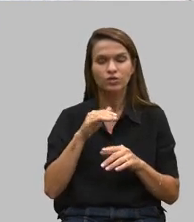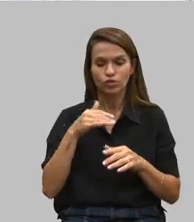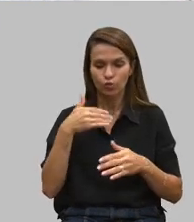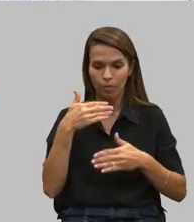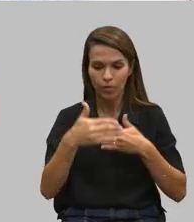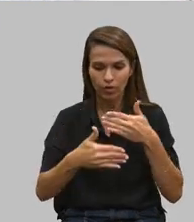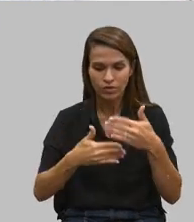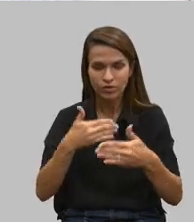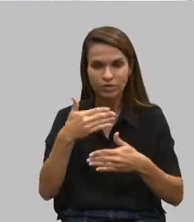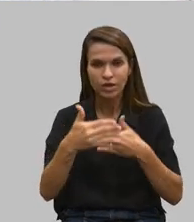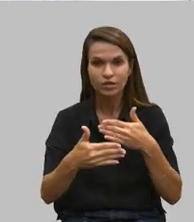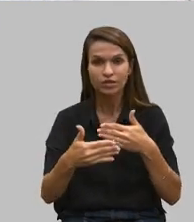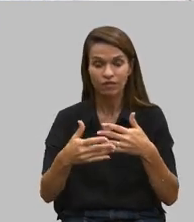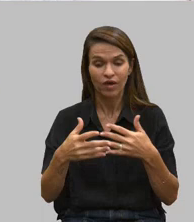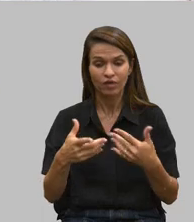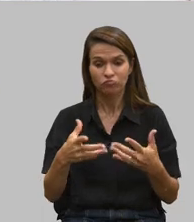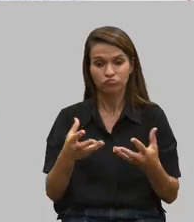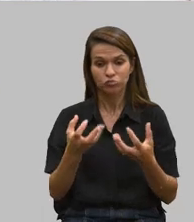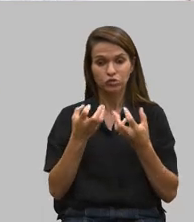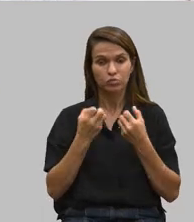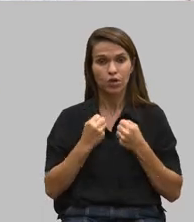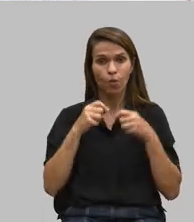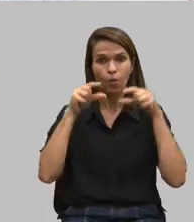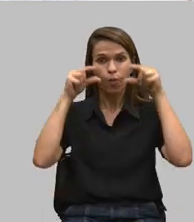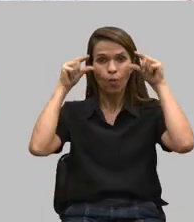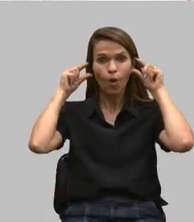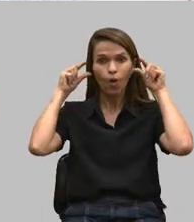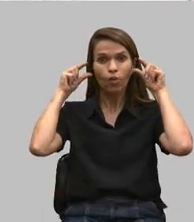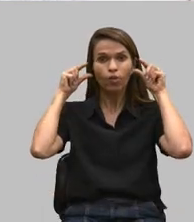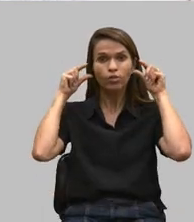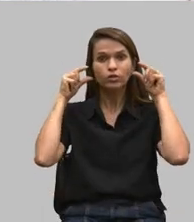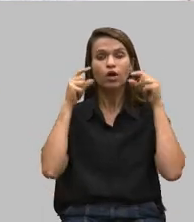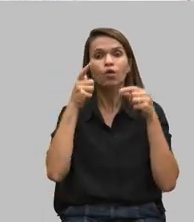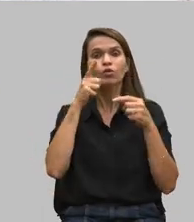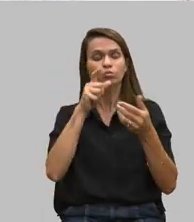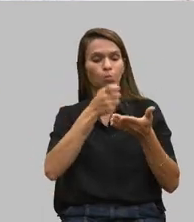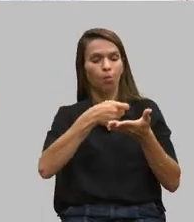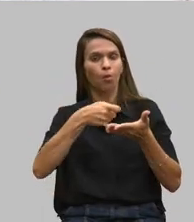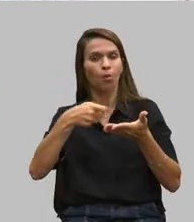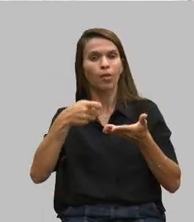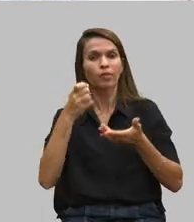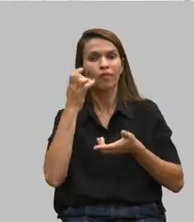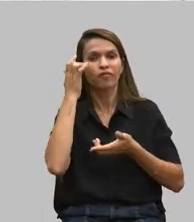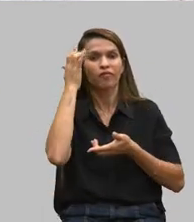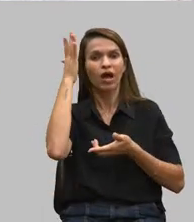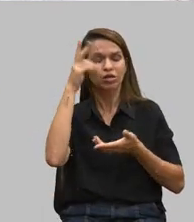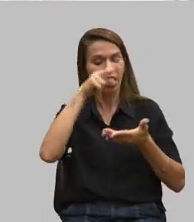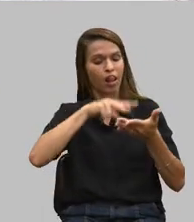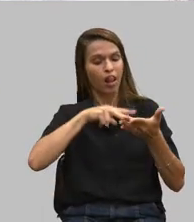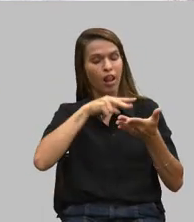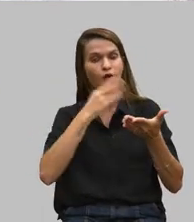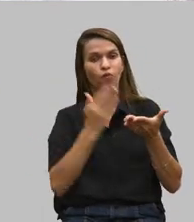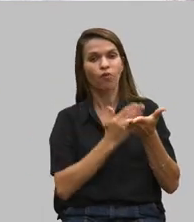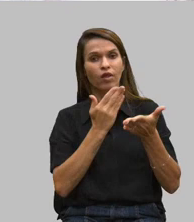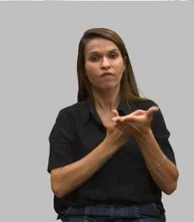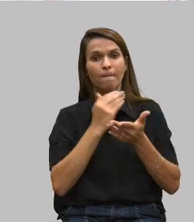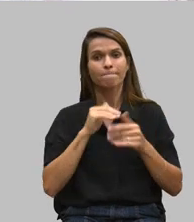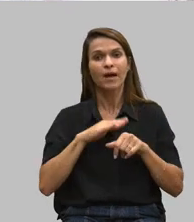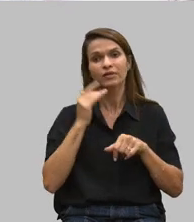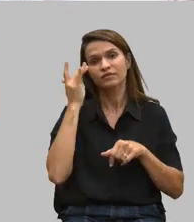um óculos e copiar a matéria fica mais fácil ler um livro fica mais